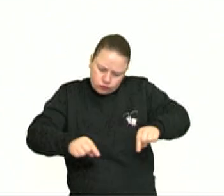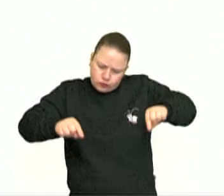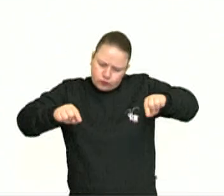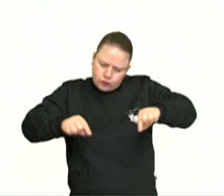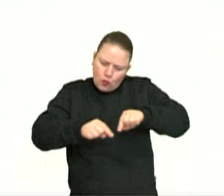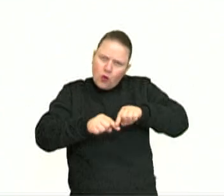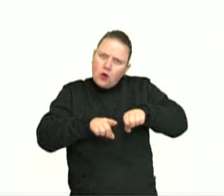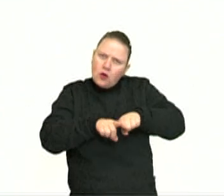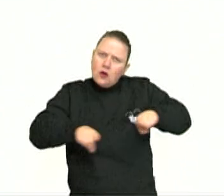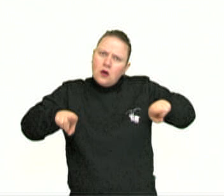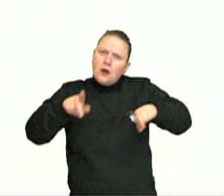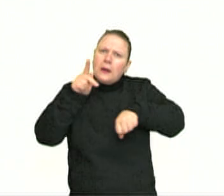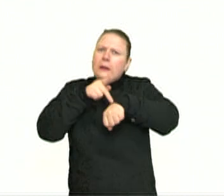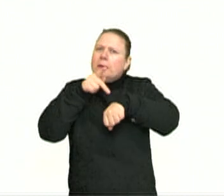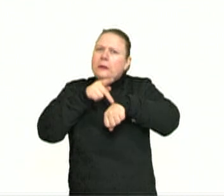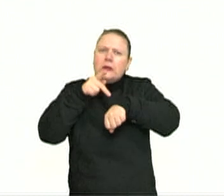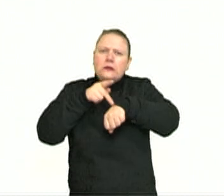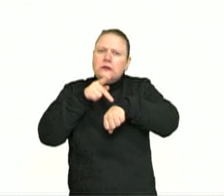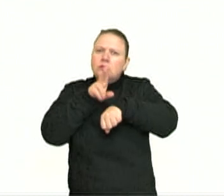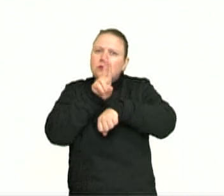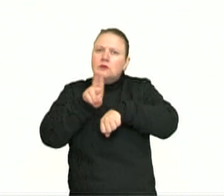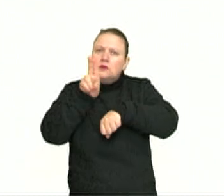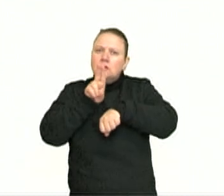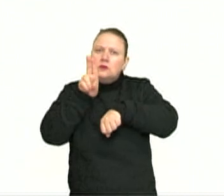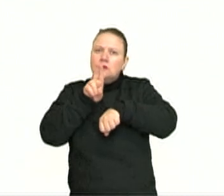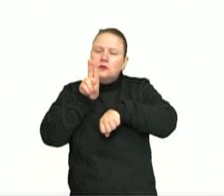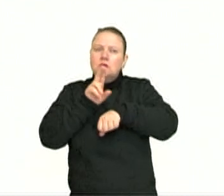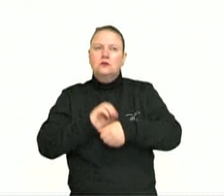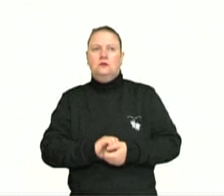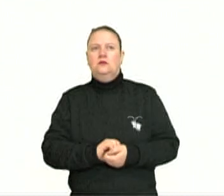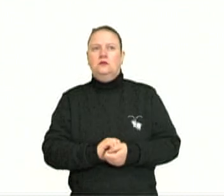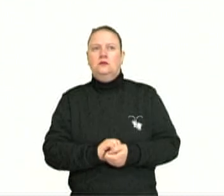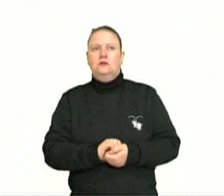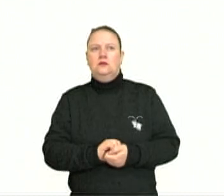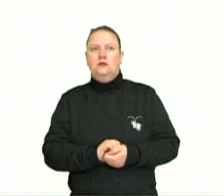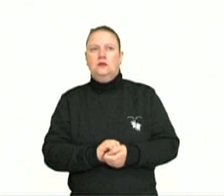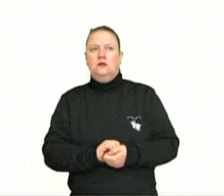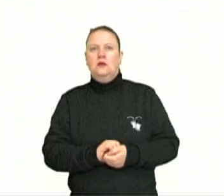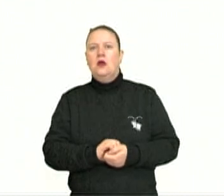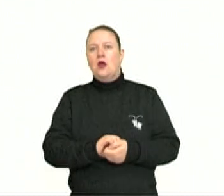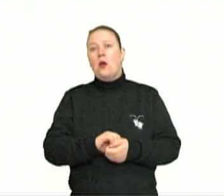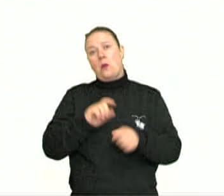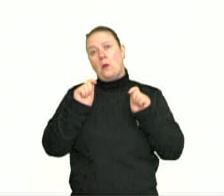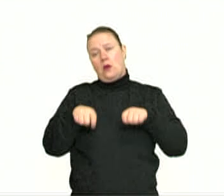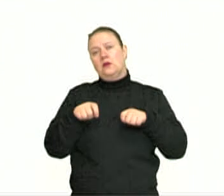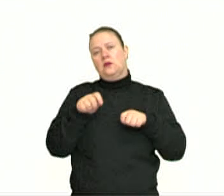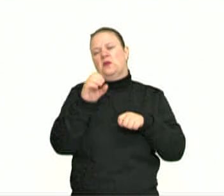projétil, né? No caso, a pedra, ou aqui estão se utilizando o projétil esférico.